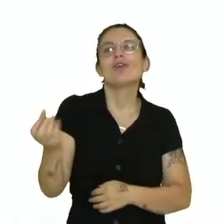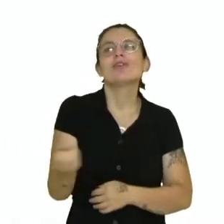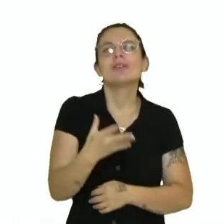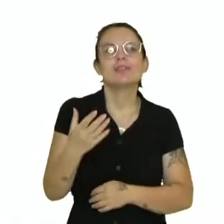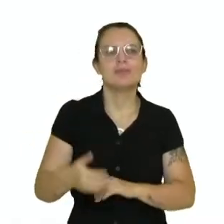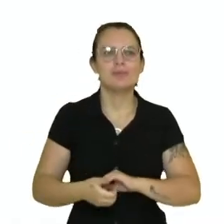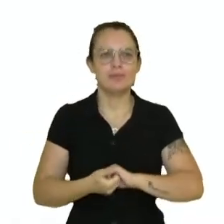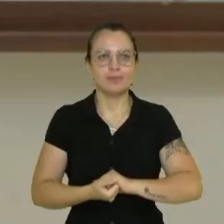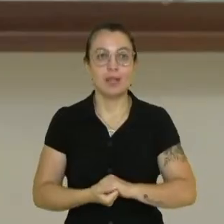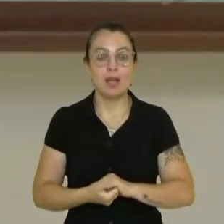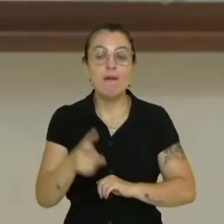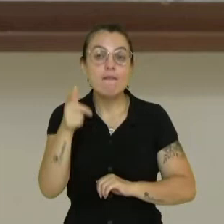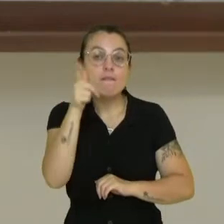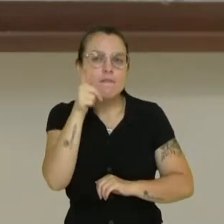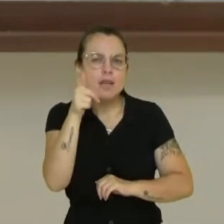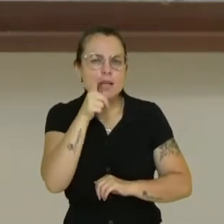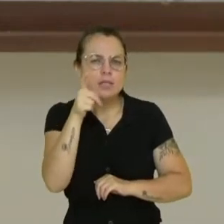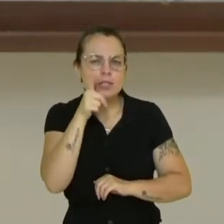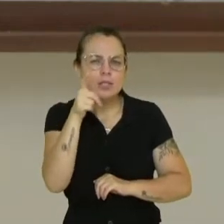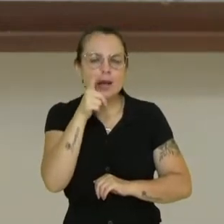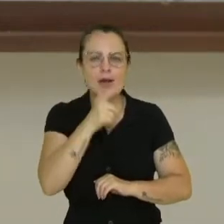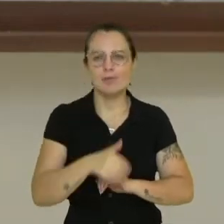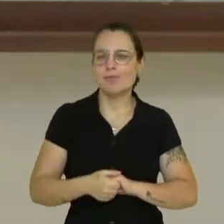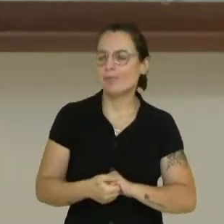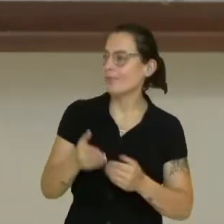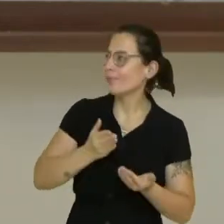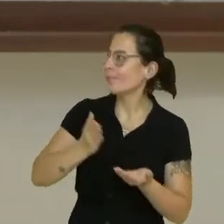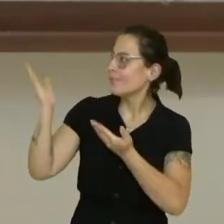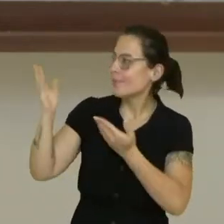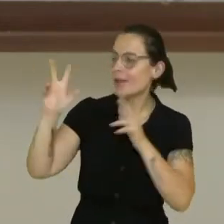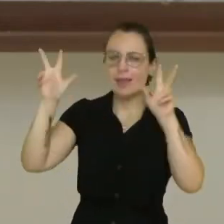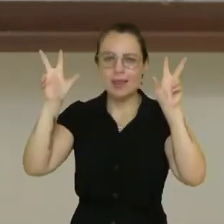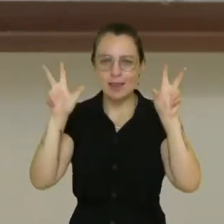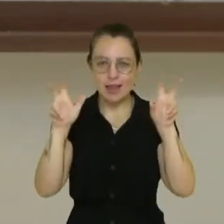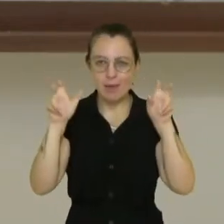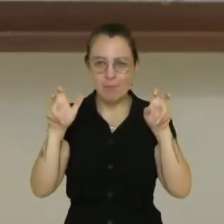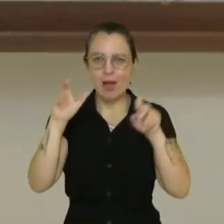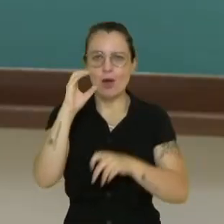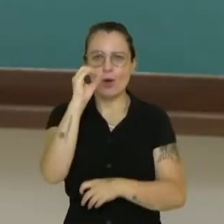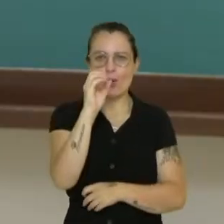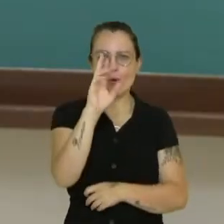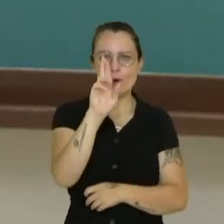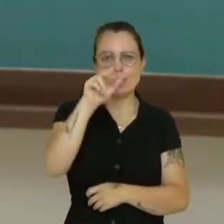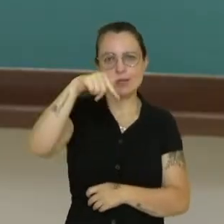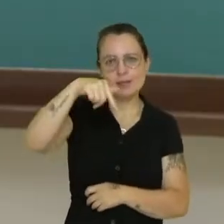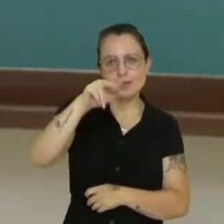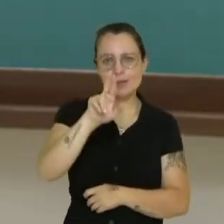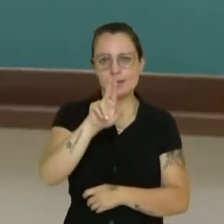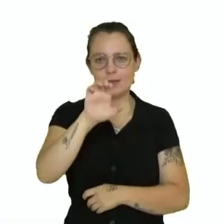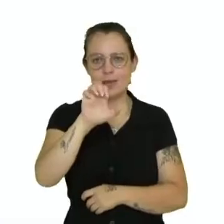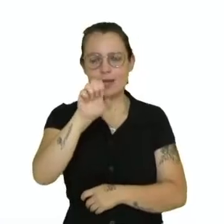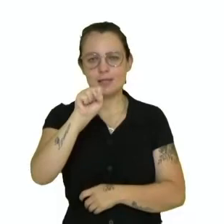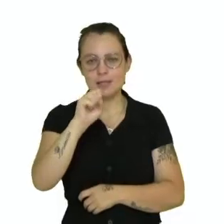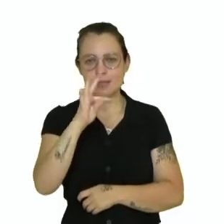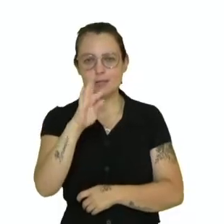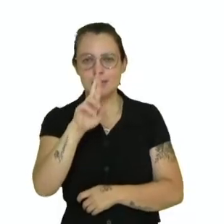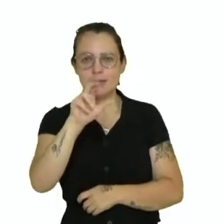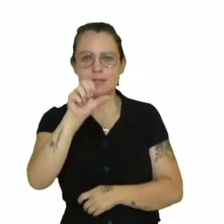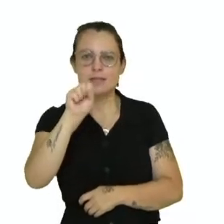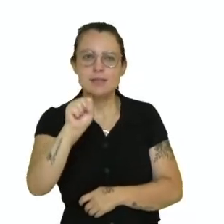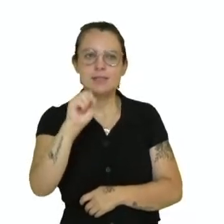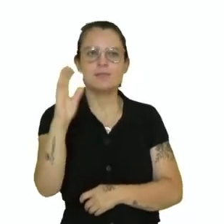Orquestra dos vegetais. Você já ouviu falar na orquestra dos vegetais? Podemos criar música com os